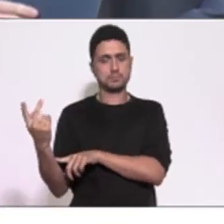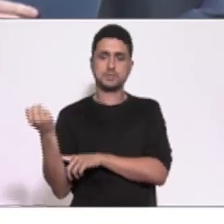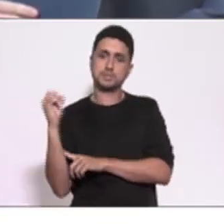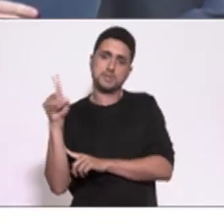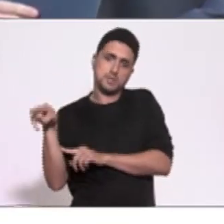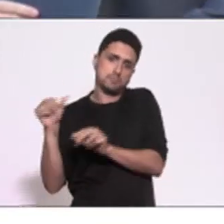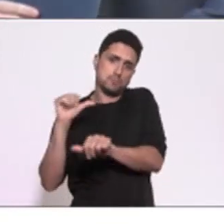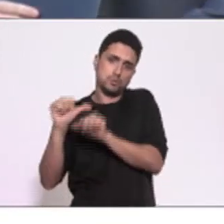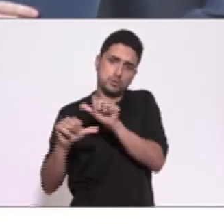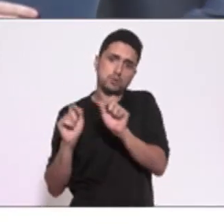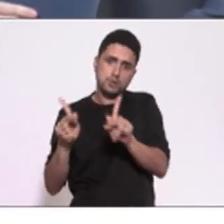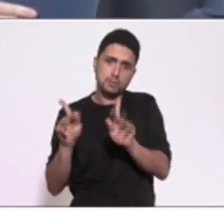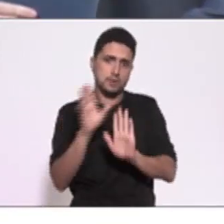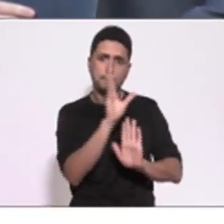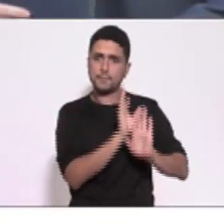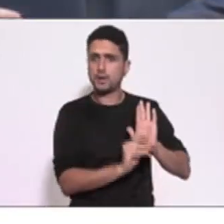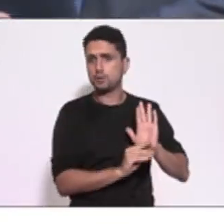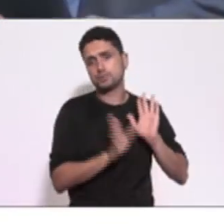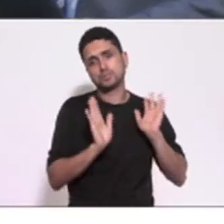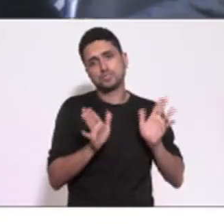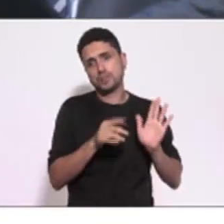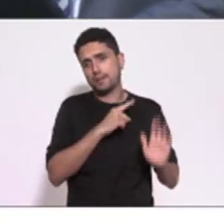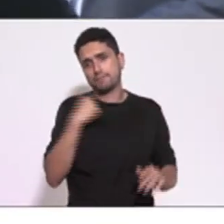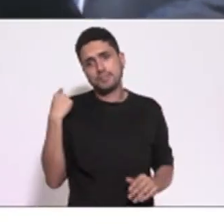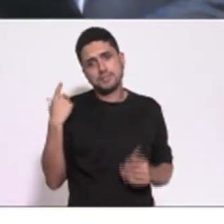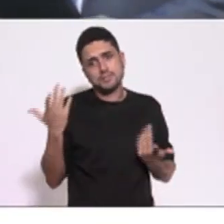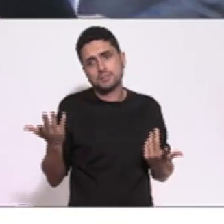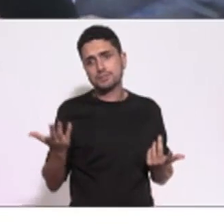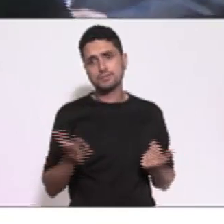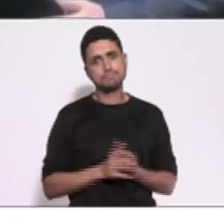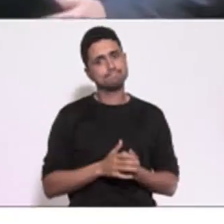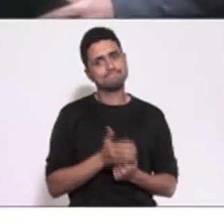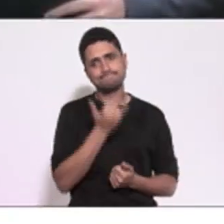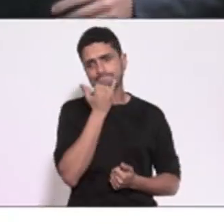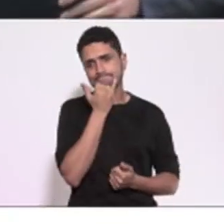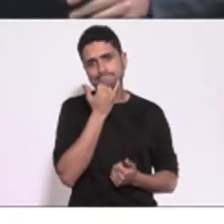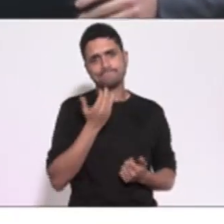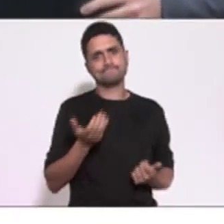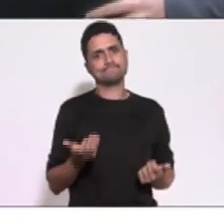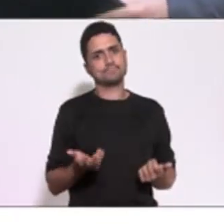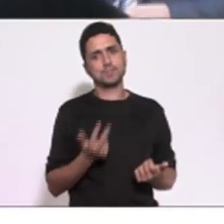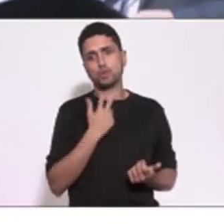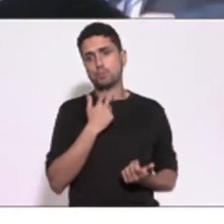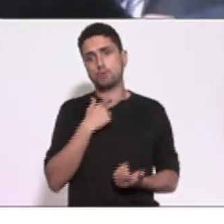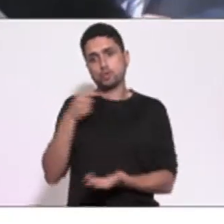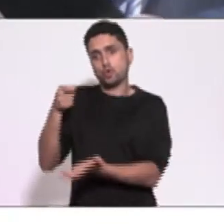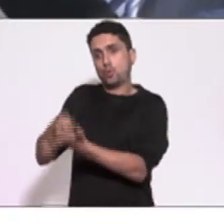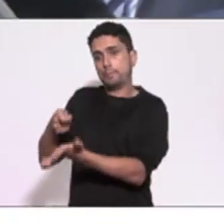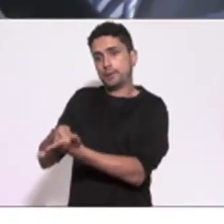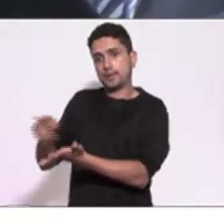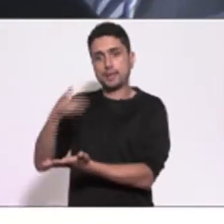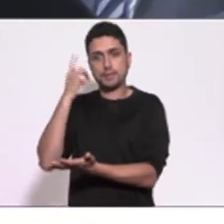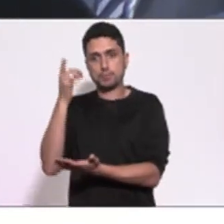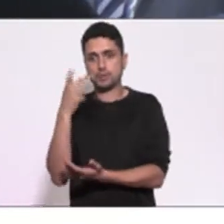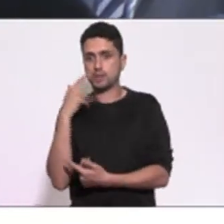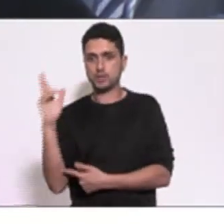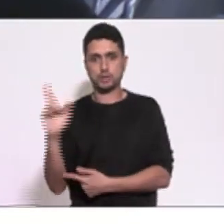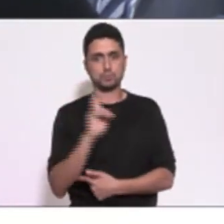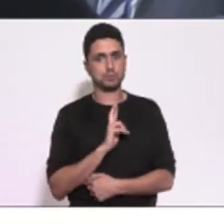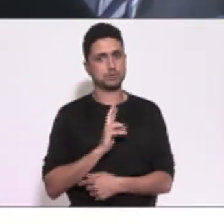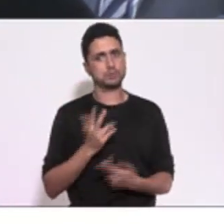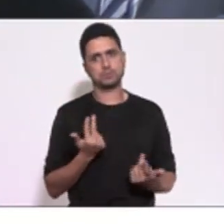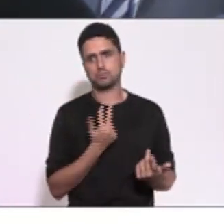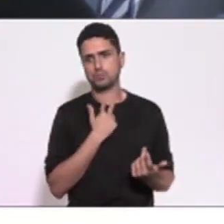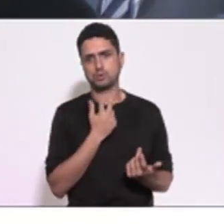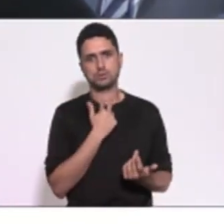parecer, sem problema. Mas a matéria está vencida, infelizmente. Por favor, não posso obrigar o deputado a fazer isso. Ó, sempre